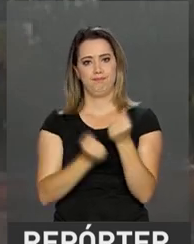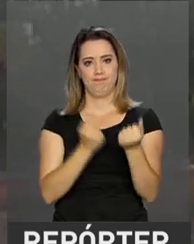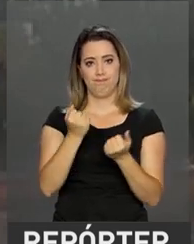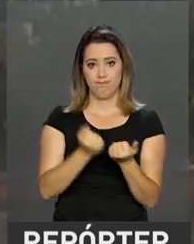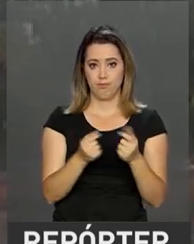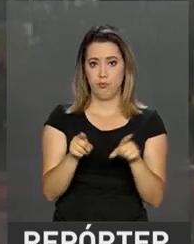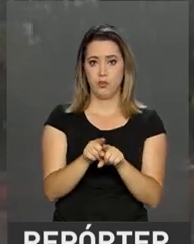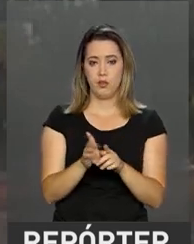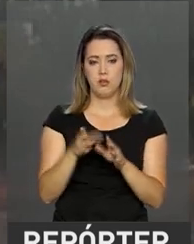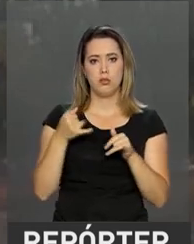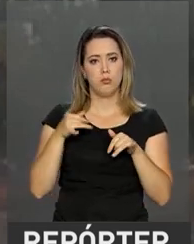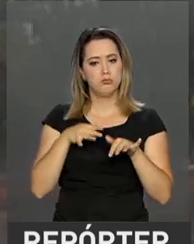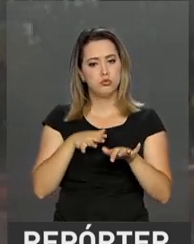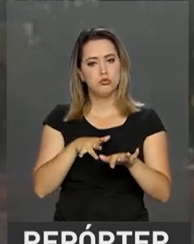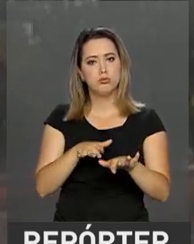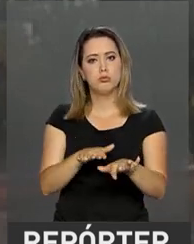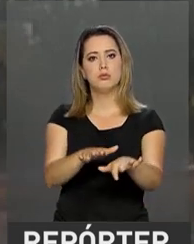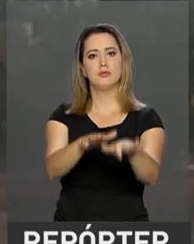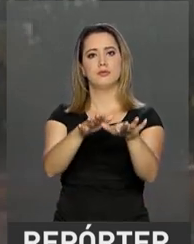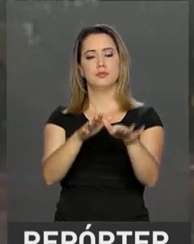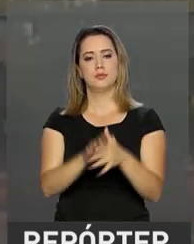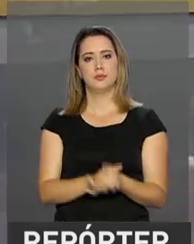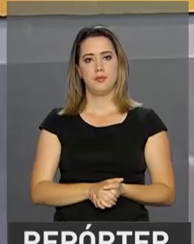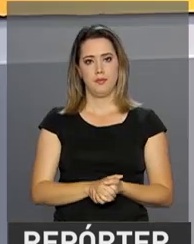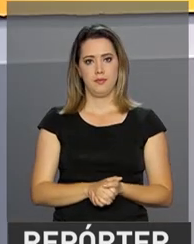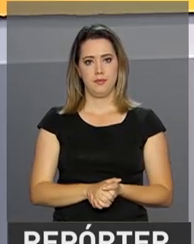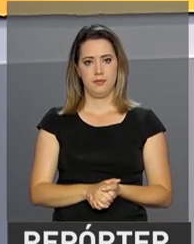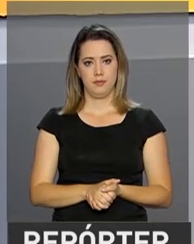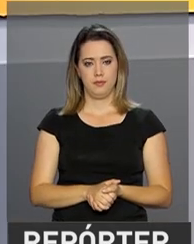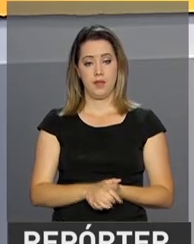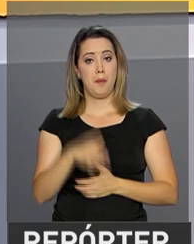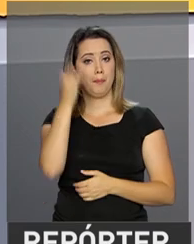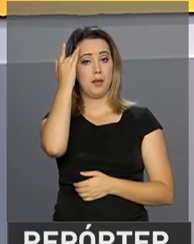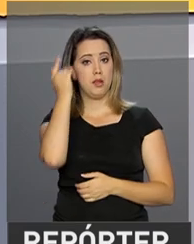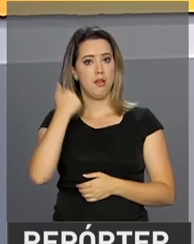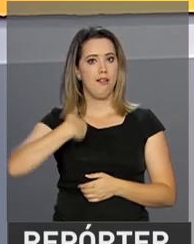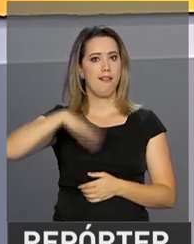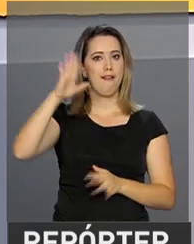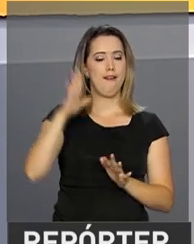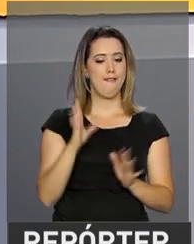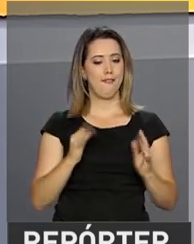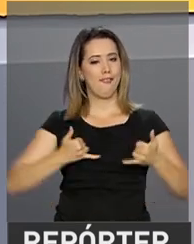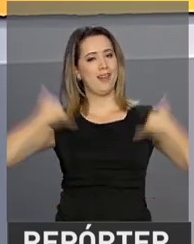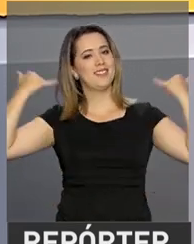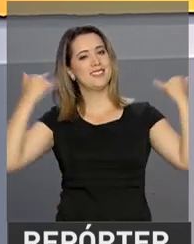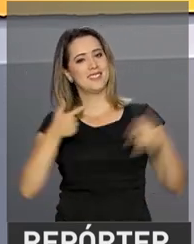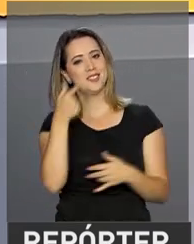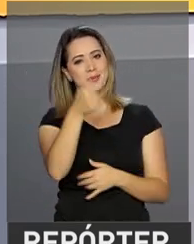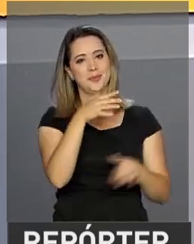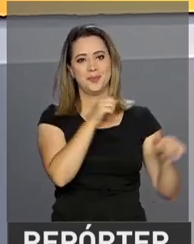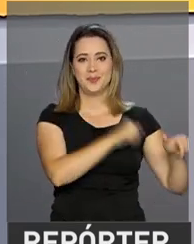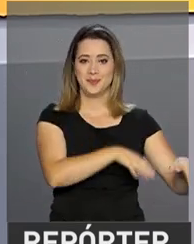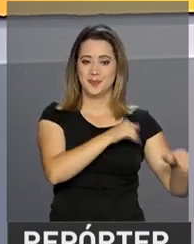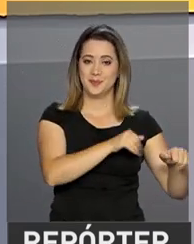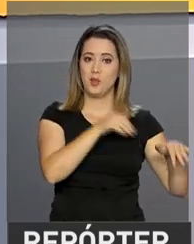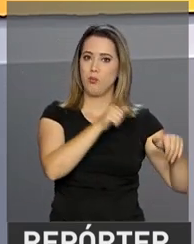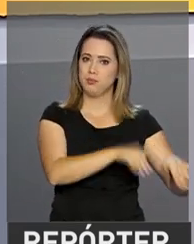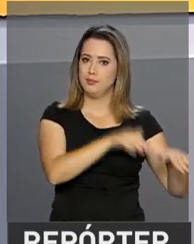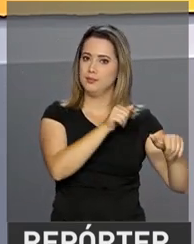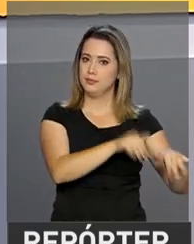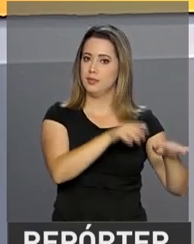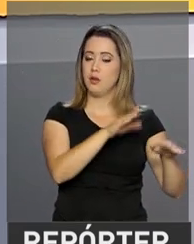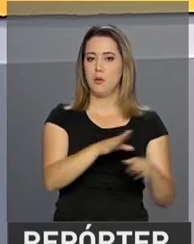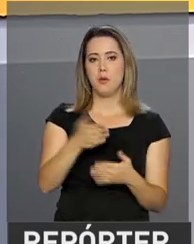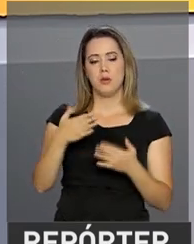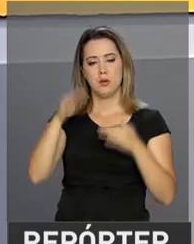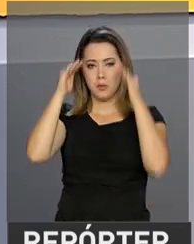de garantir a fluidez do trânsito. E amanhã é a grande festa do 7 de setembro. O desfile para homenagear